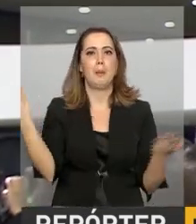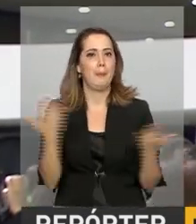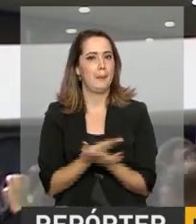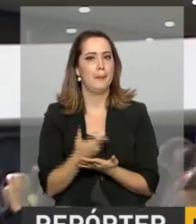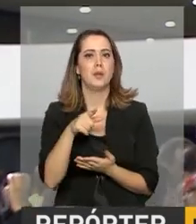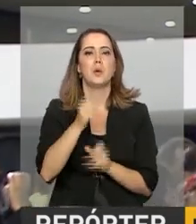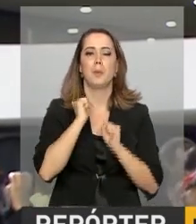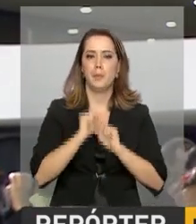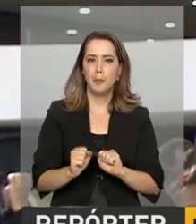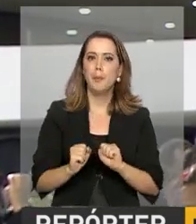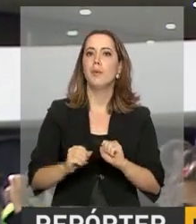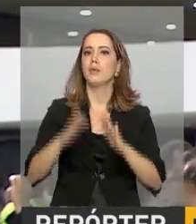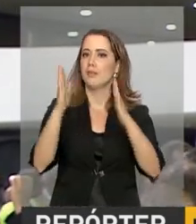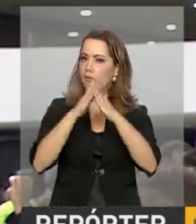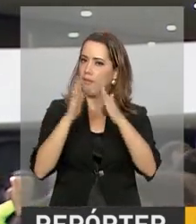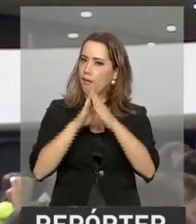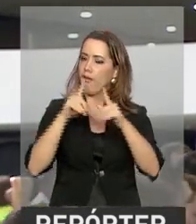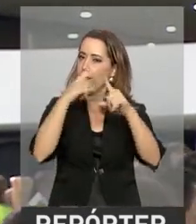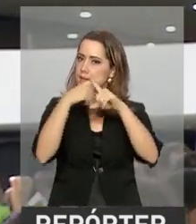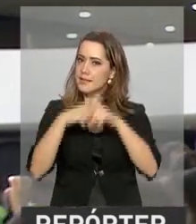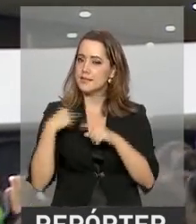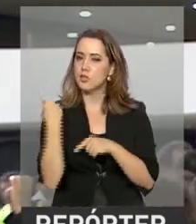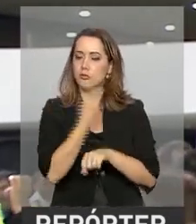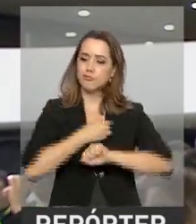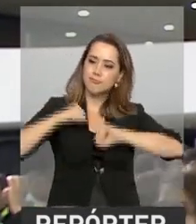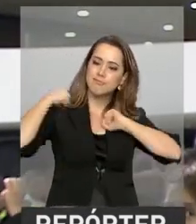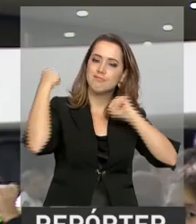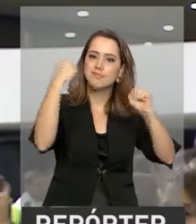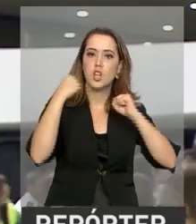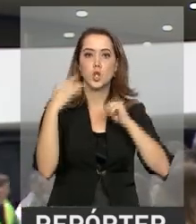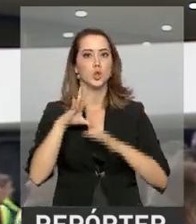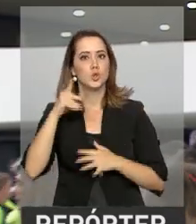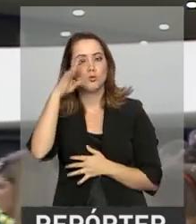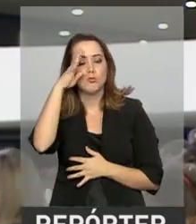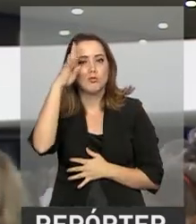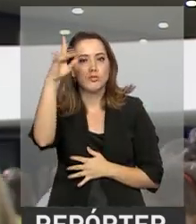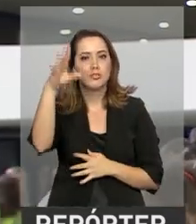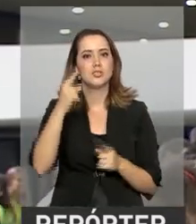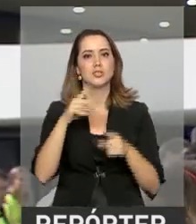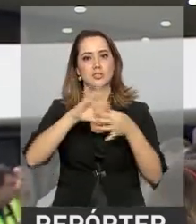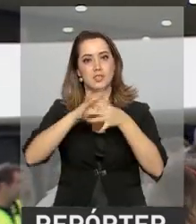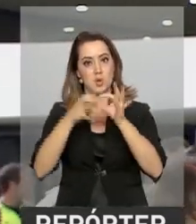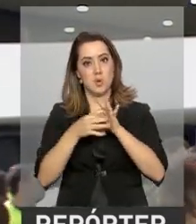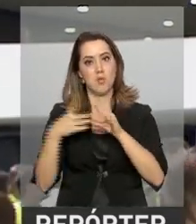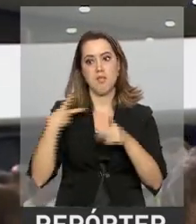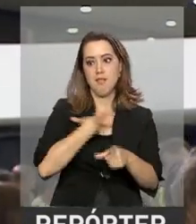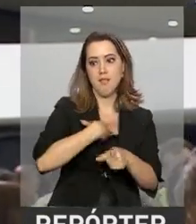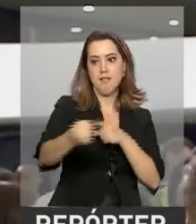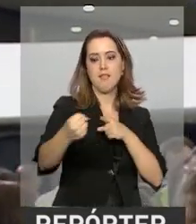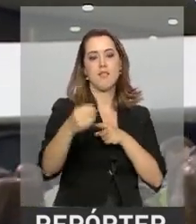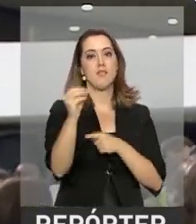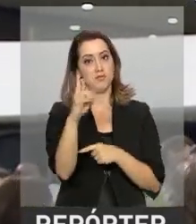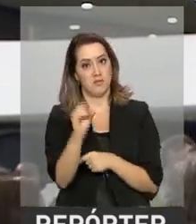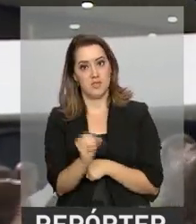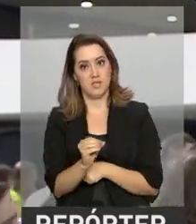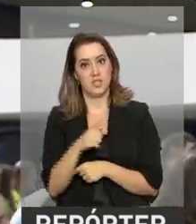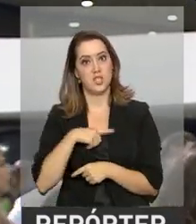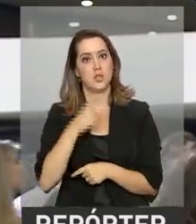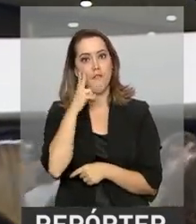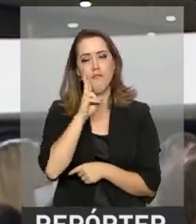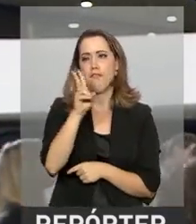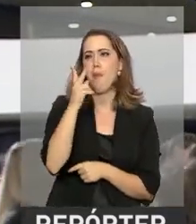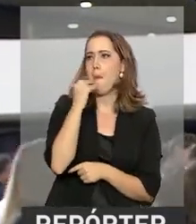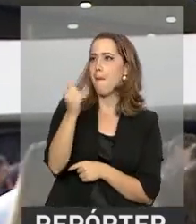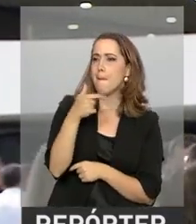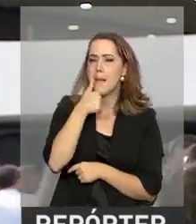né? Poder jogar em casa, poder jogar com a nossa torcida. Aquele sonho de todo atleta que é poder jogar uma Olimpíada e ainda conquistar a medalha de ouro, podendo ver meu pai,